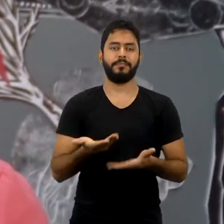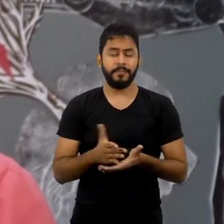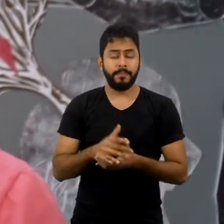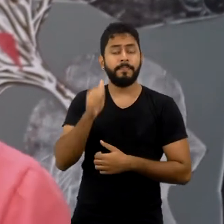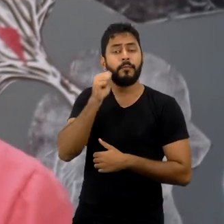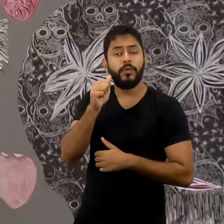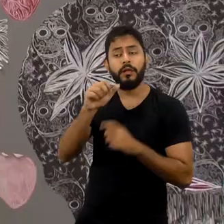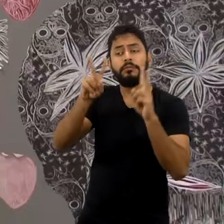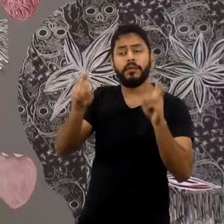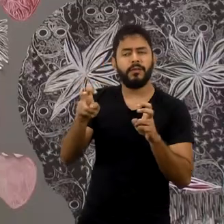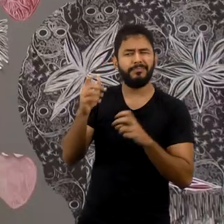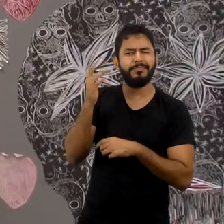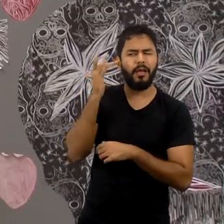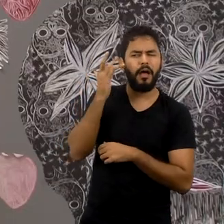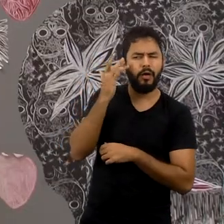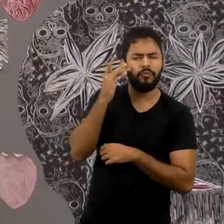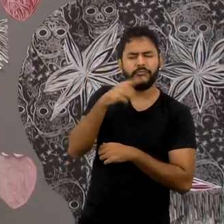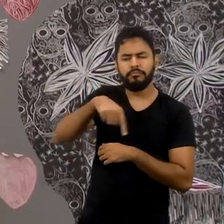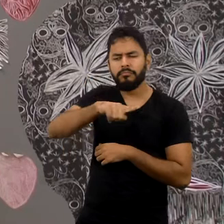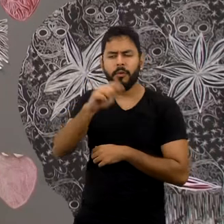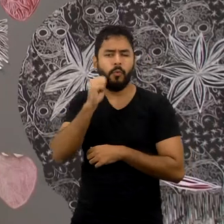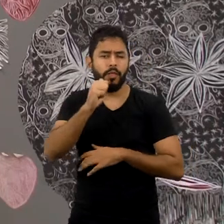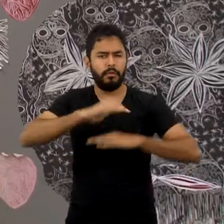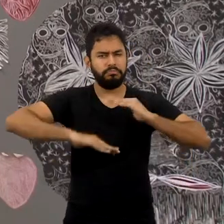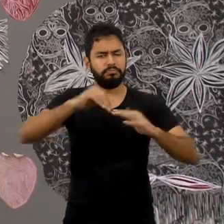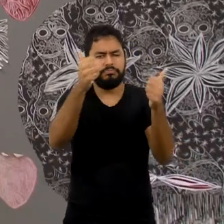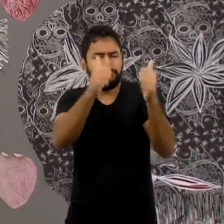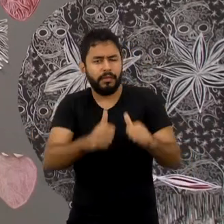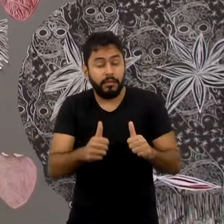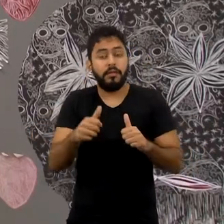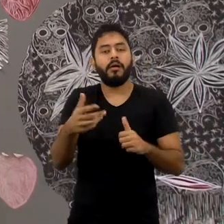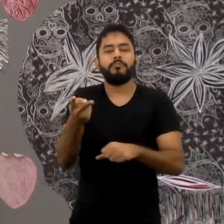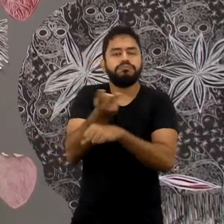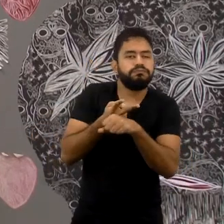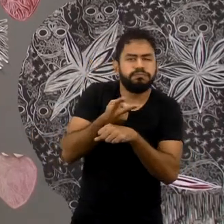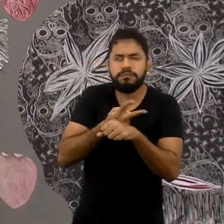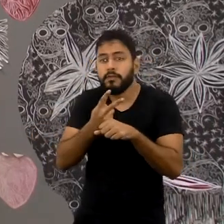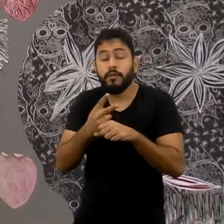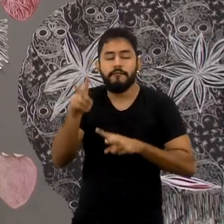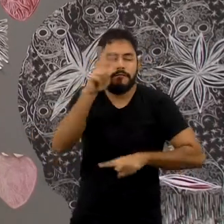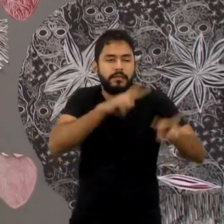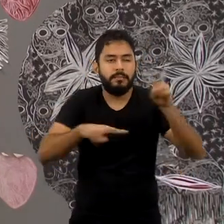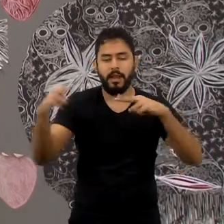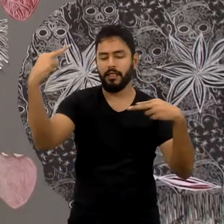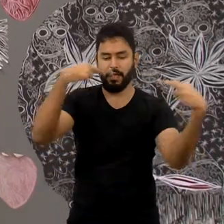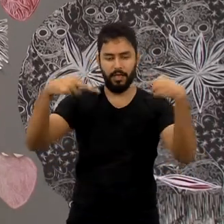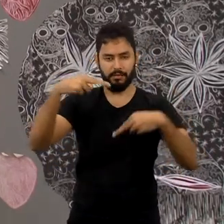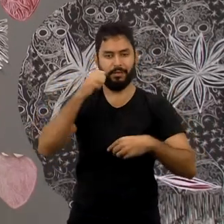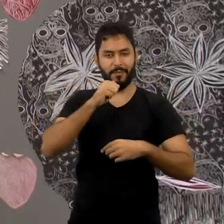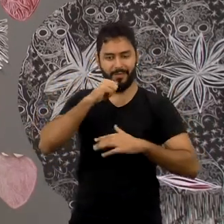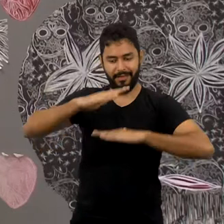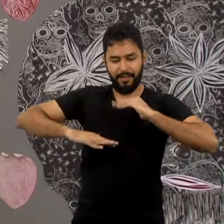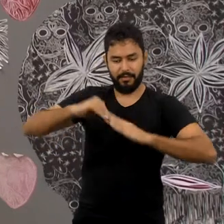mulheres daqui do Instituto, as meninas artistas, elas estão buscando a visibilidade dessa mulher artista. Querem a visibilidade da